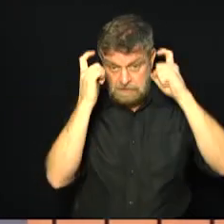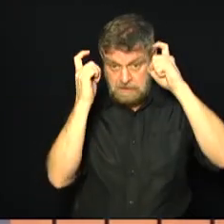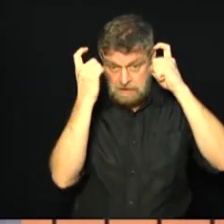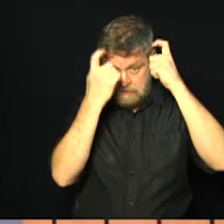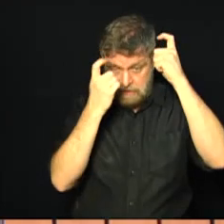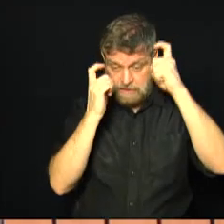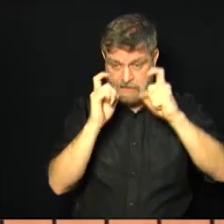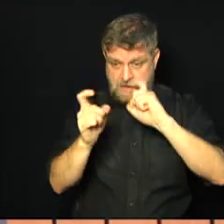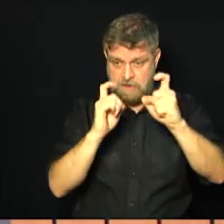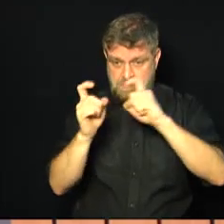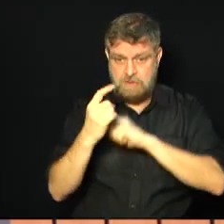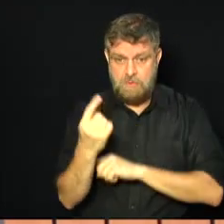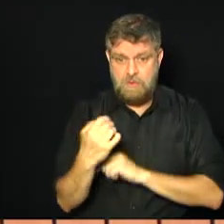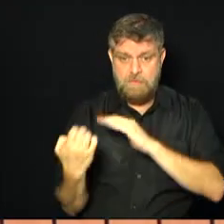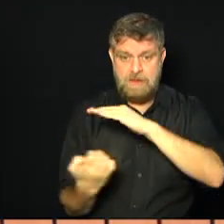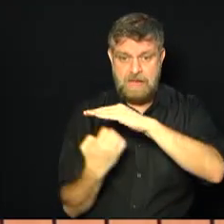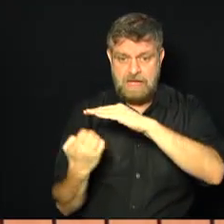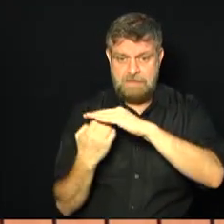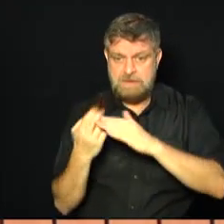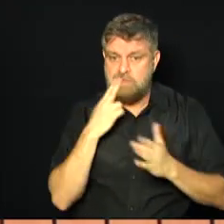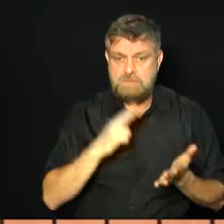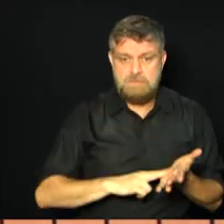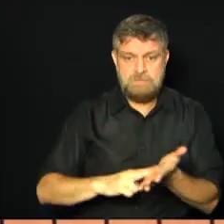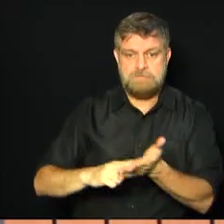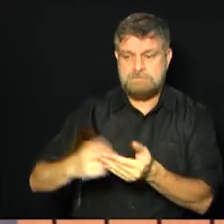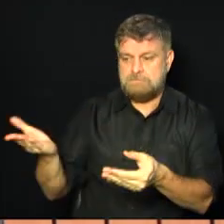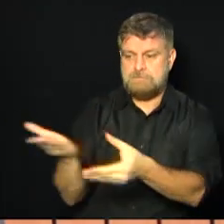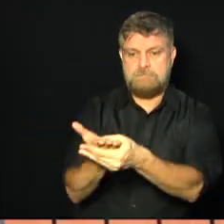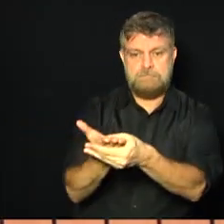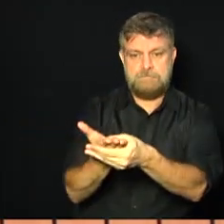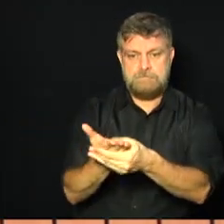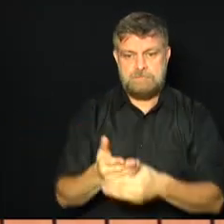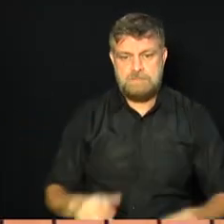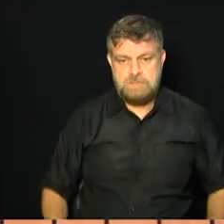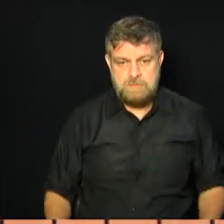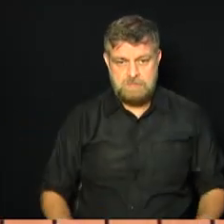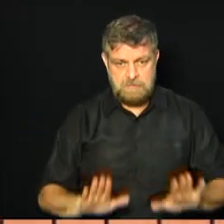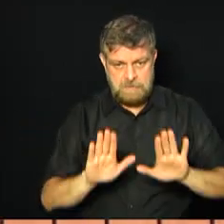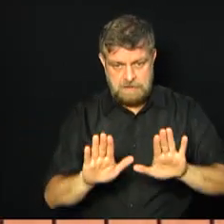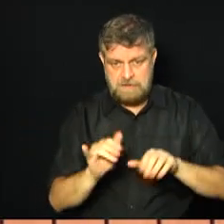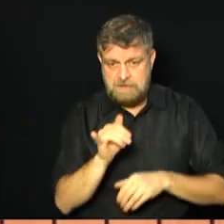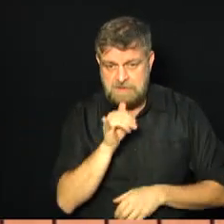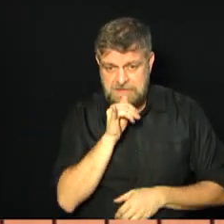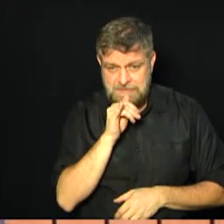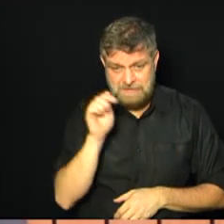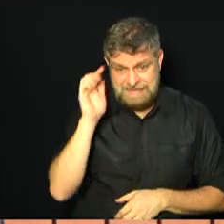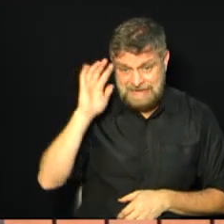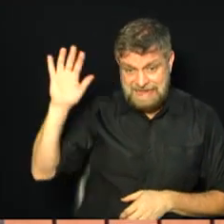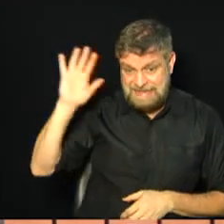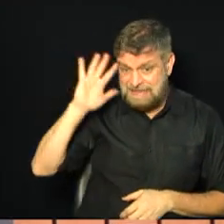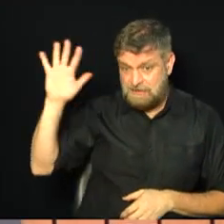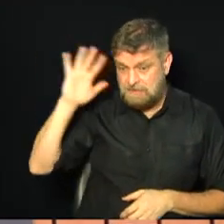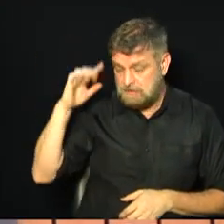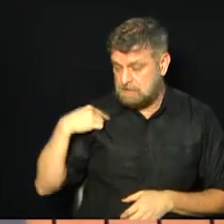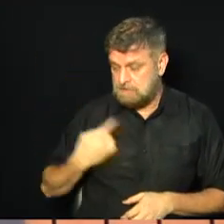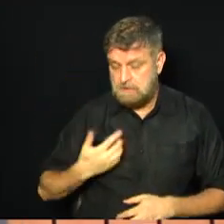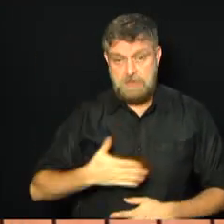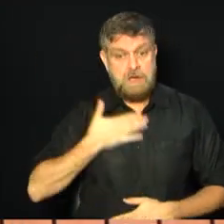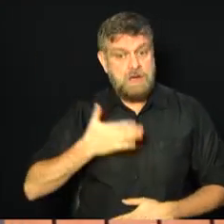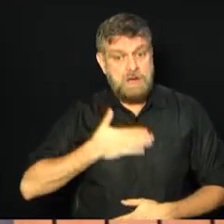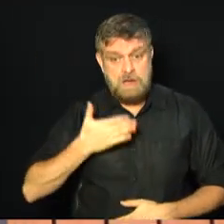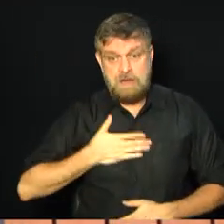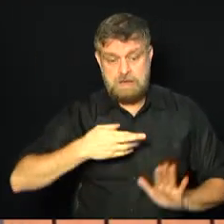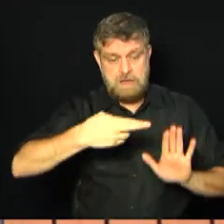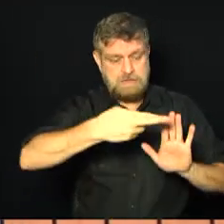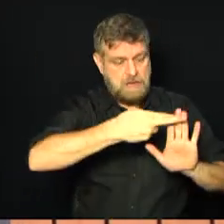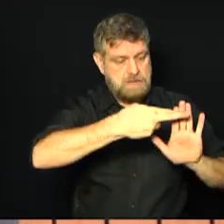que uma empresa tinha terminado de ser notificada. Se você for pegar a parte teórica, você se assusta pelo tanto de regras que